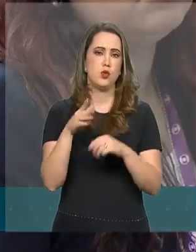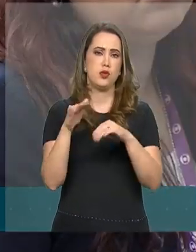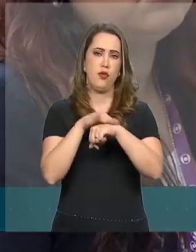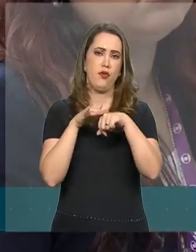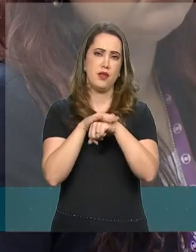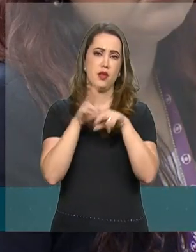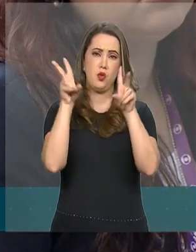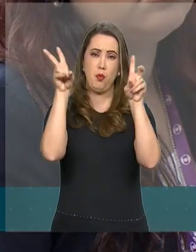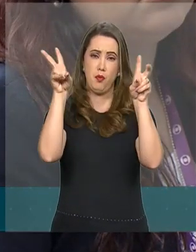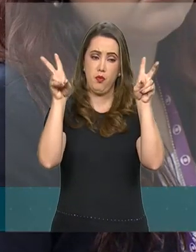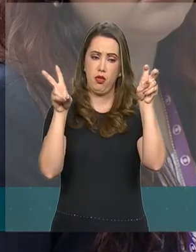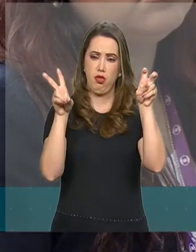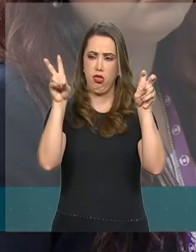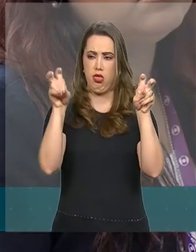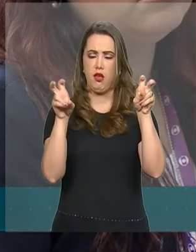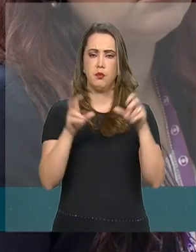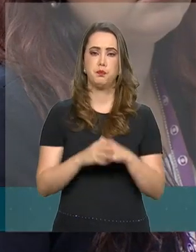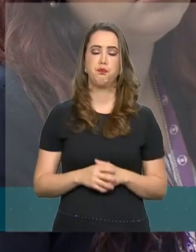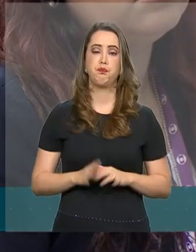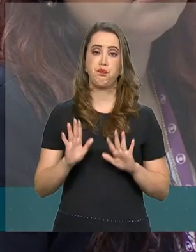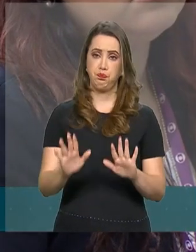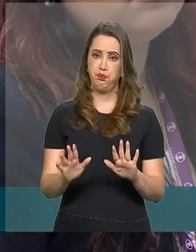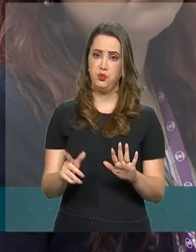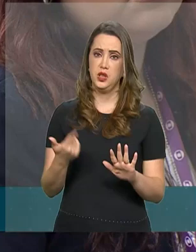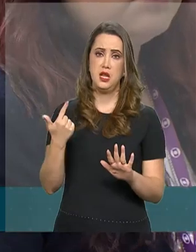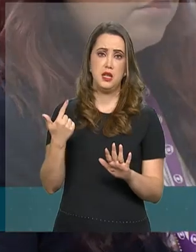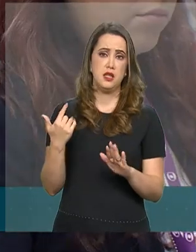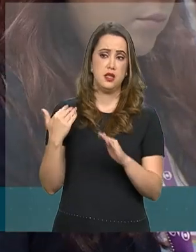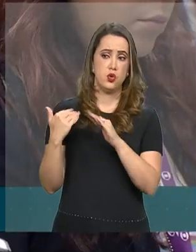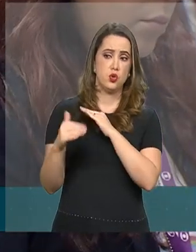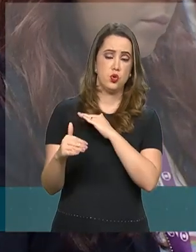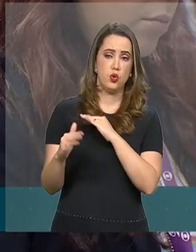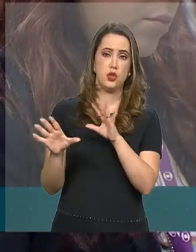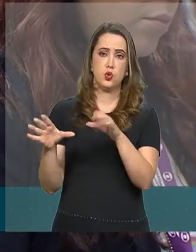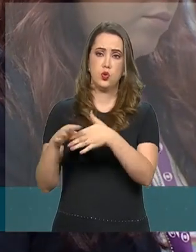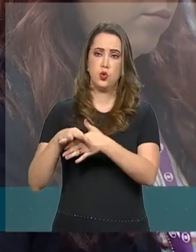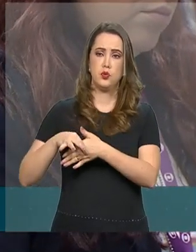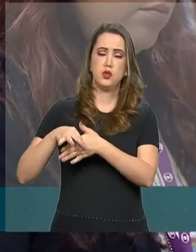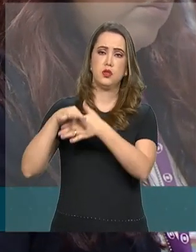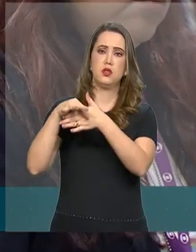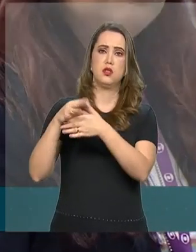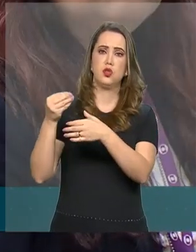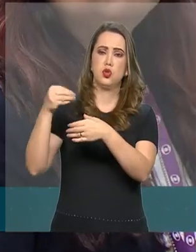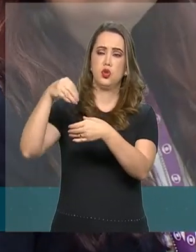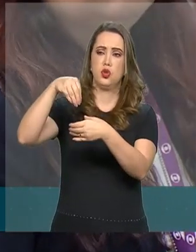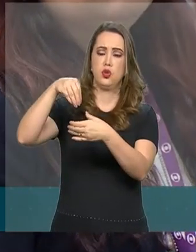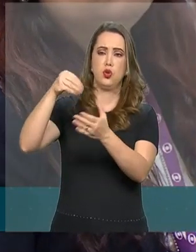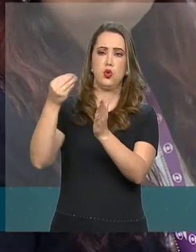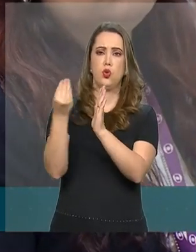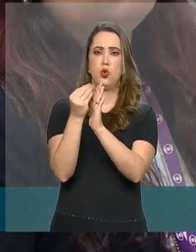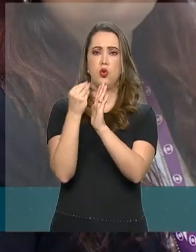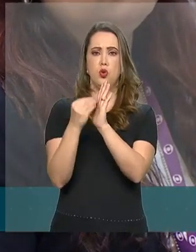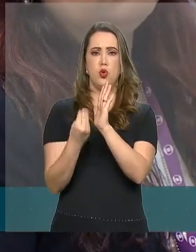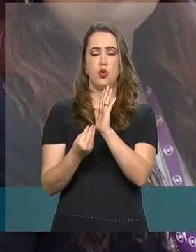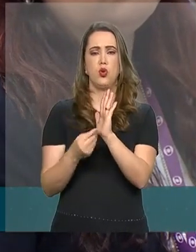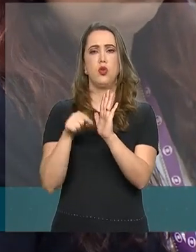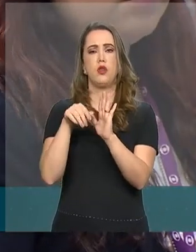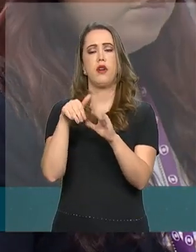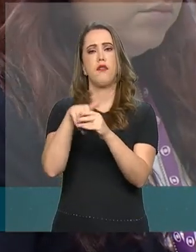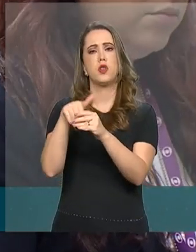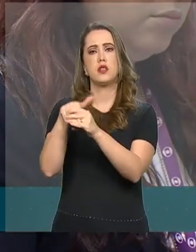essa decisão dessa não decisão dos líderes de incluir na pauta de votação de medidas provisórias